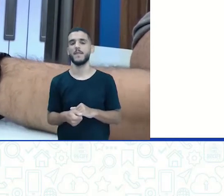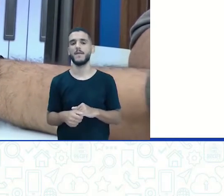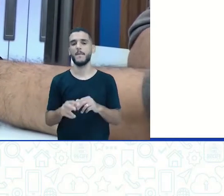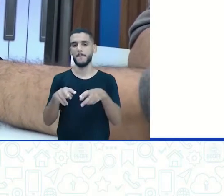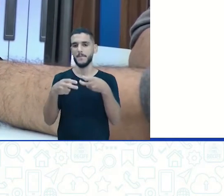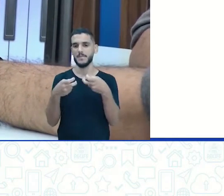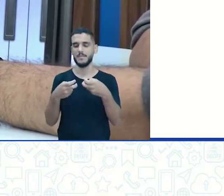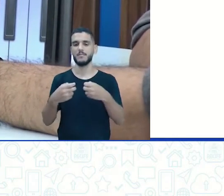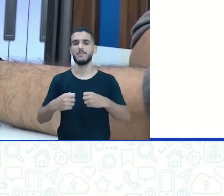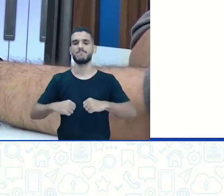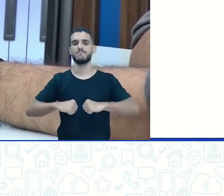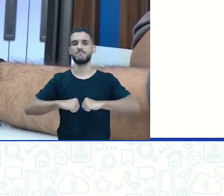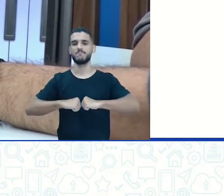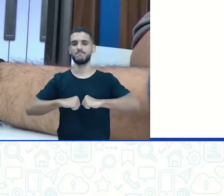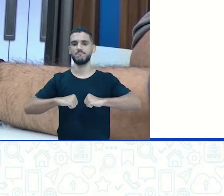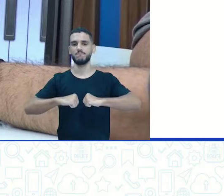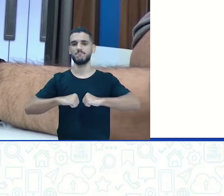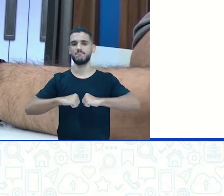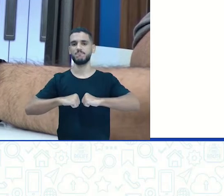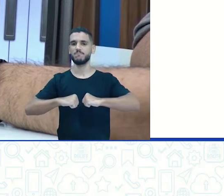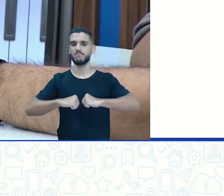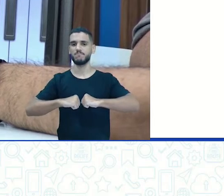fica.